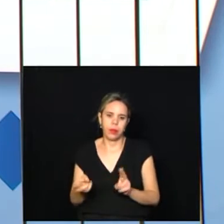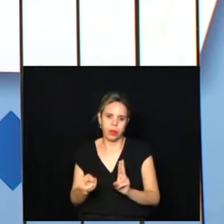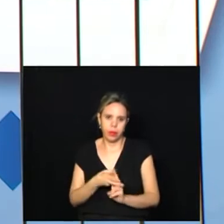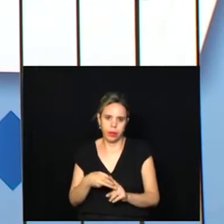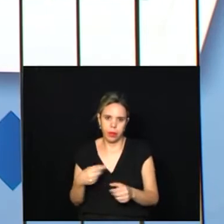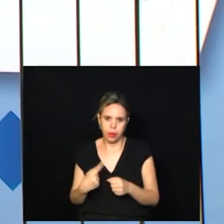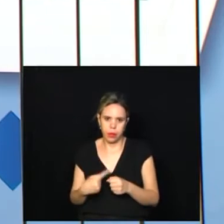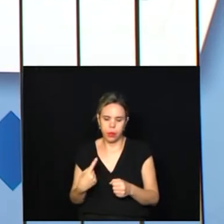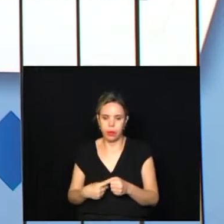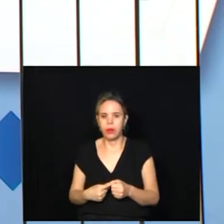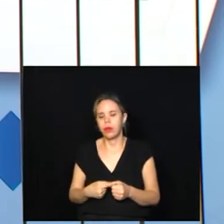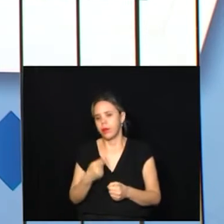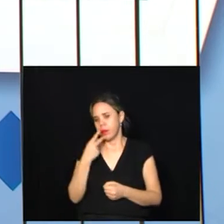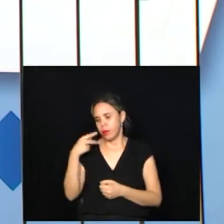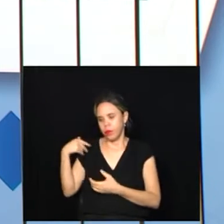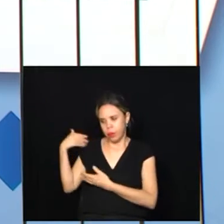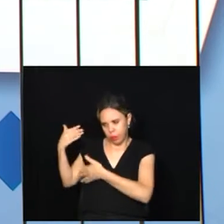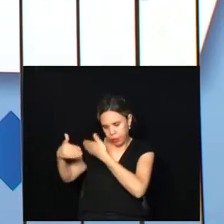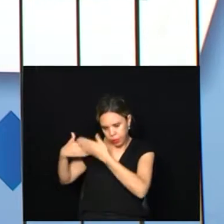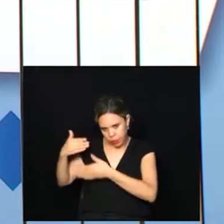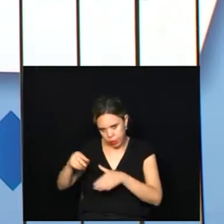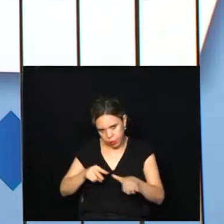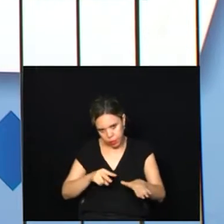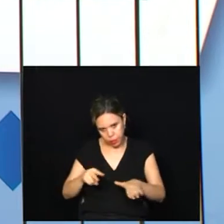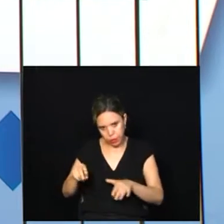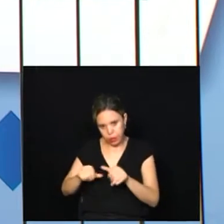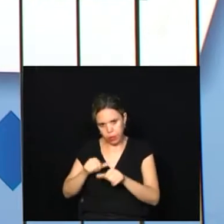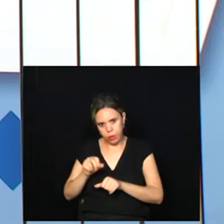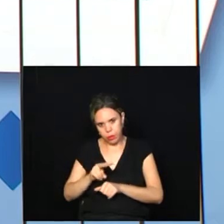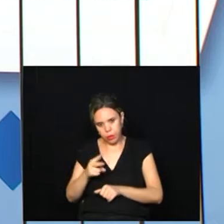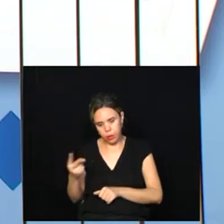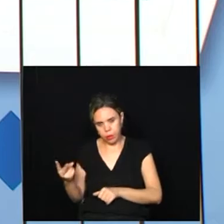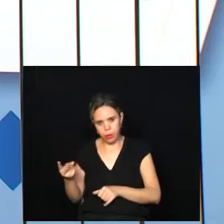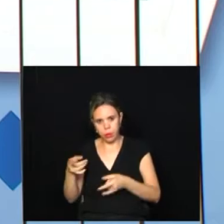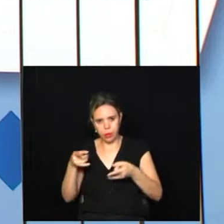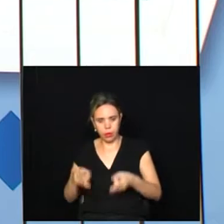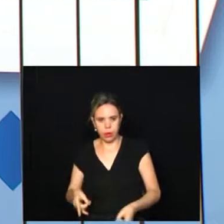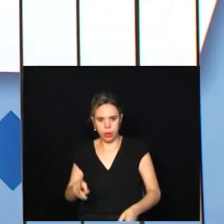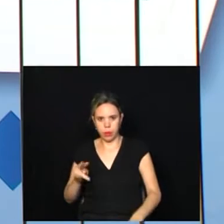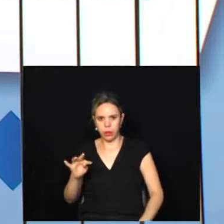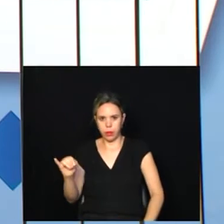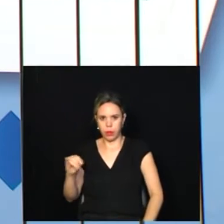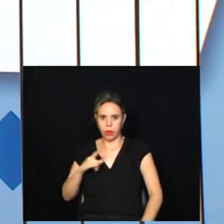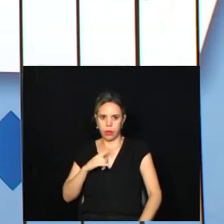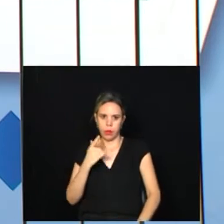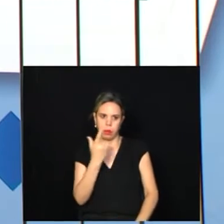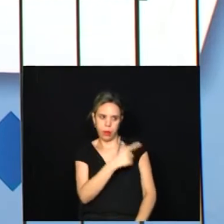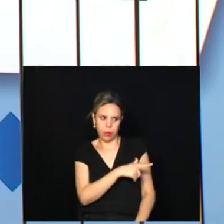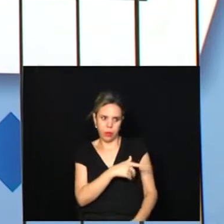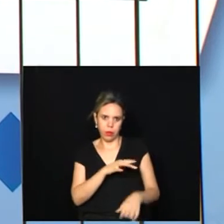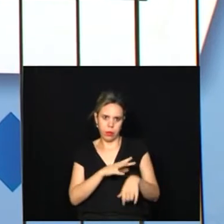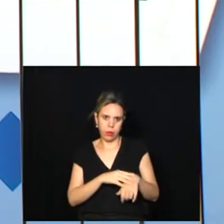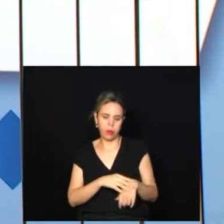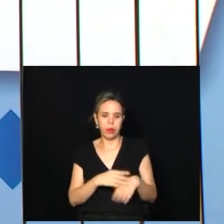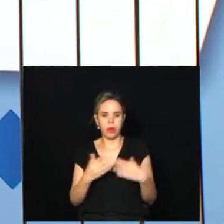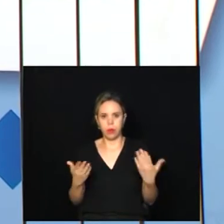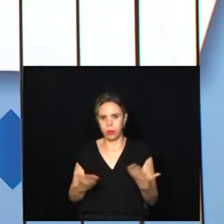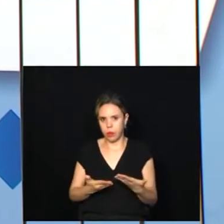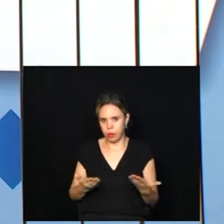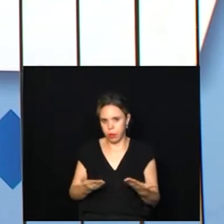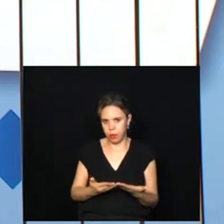municipal, a gente vem falando nas últimas semanas dessa conversão dos leitos de UTI Covid para outras doenças. Então,